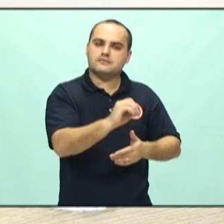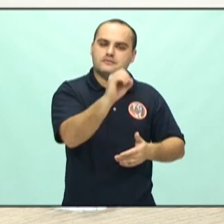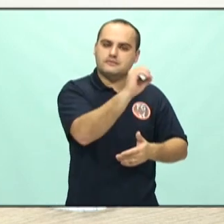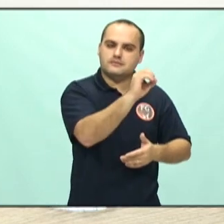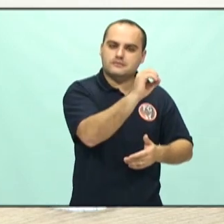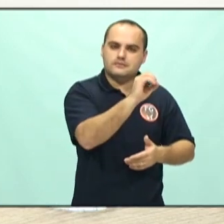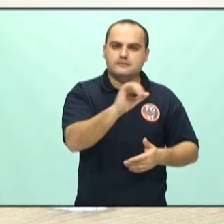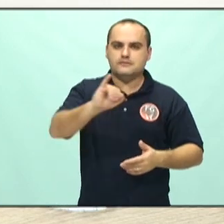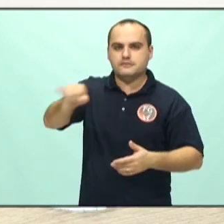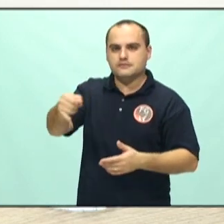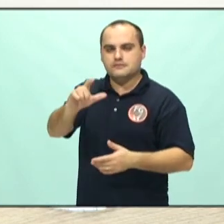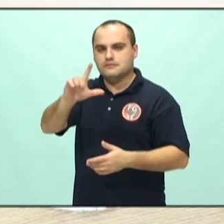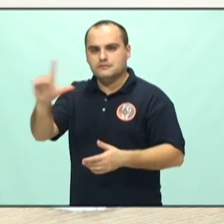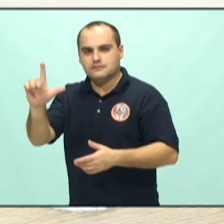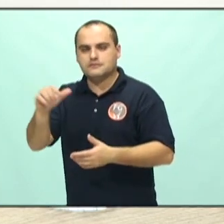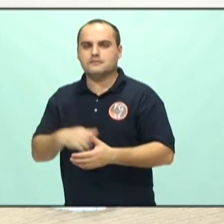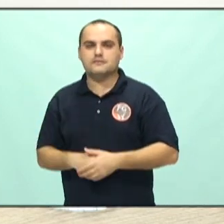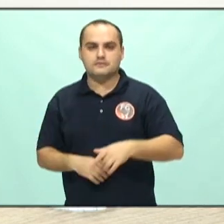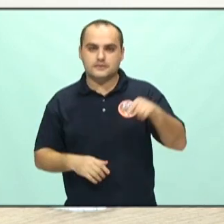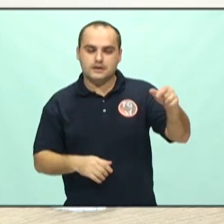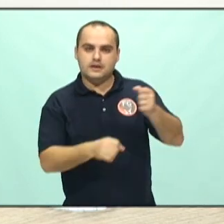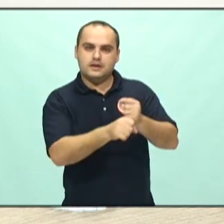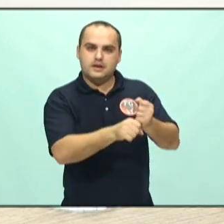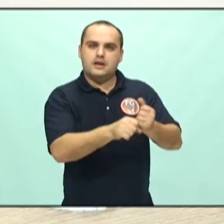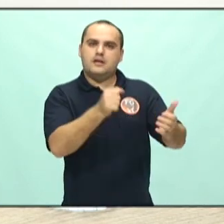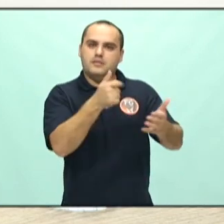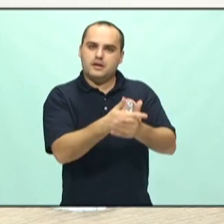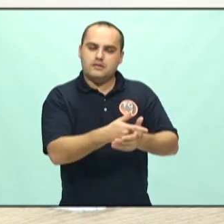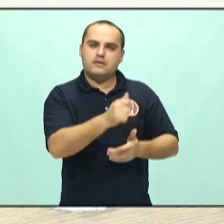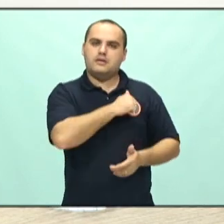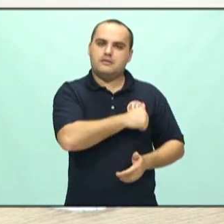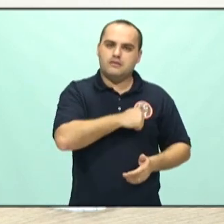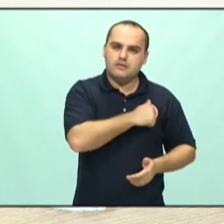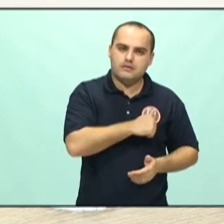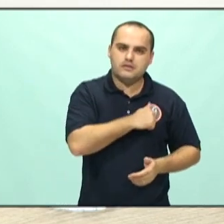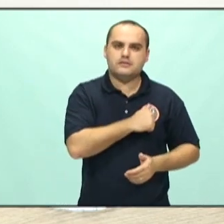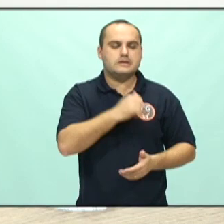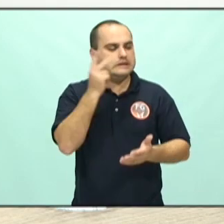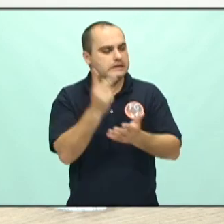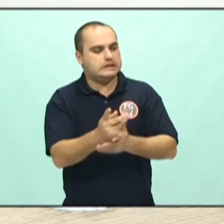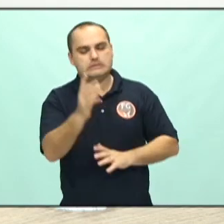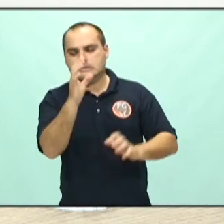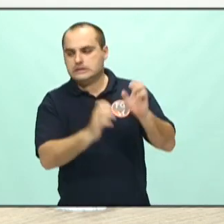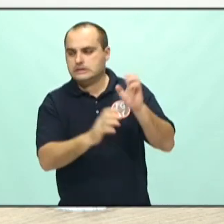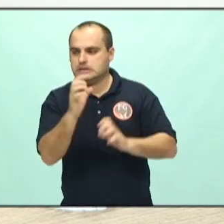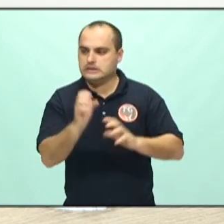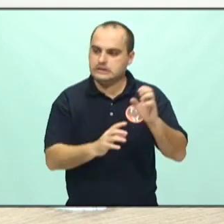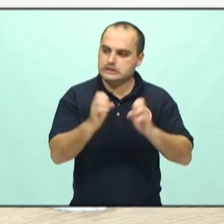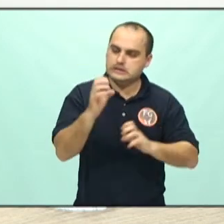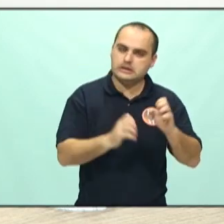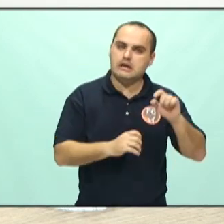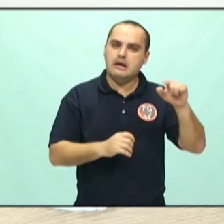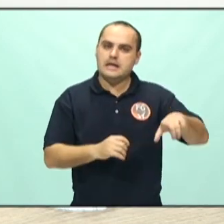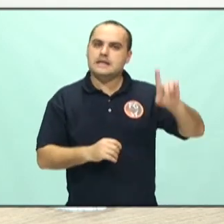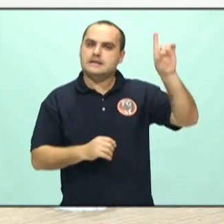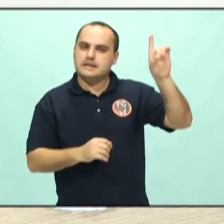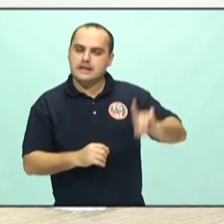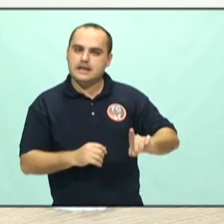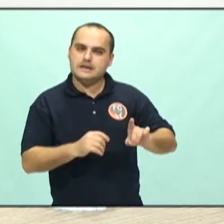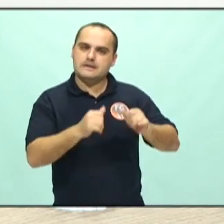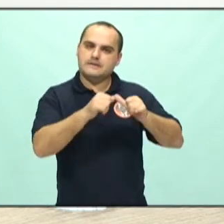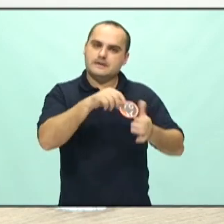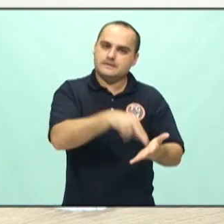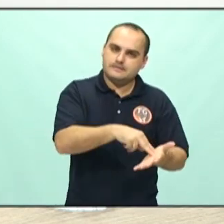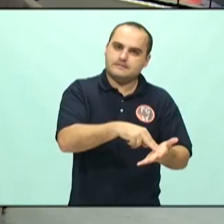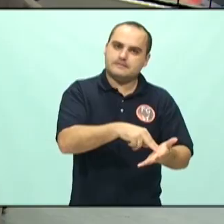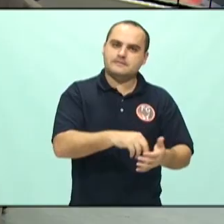retroativo a julho, que é a data base, esse ano pagou em agosto, retroativo a julho, então é uma briga constante para que esse direito seja preservado do